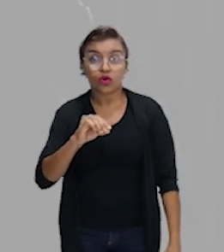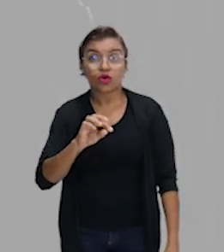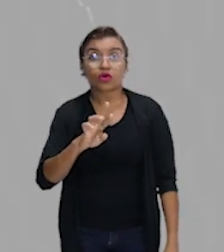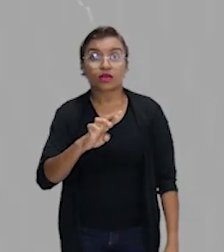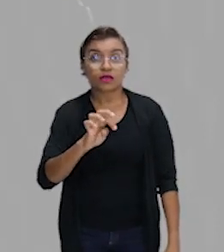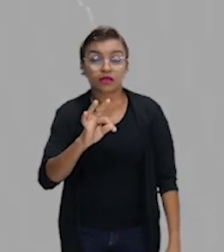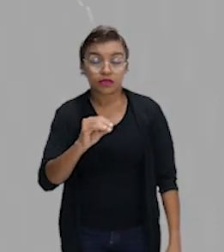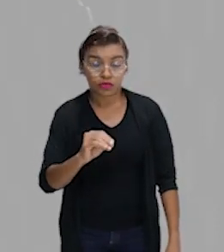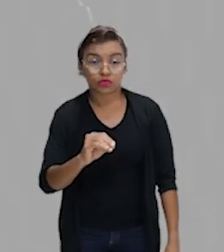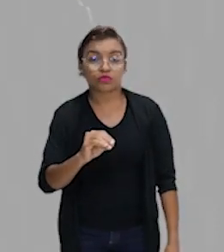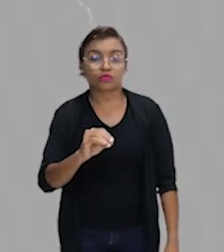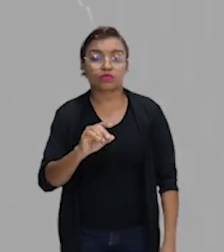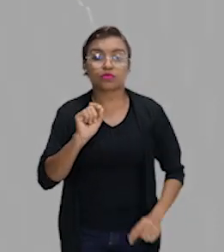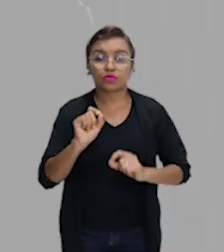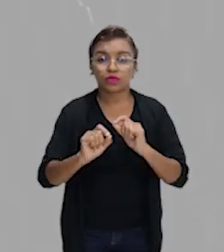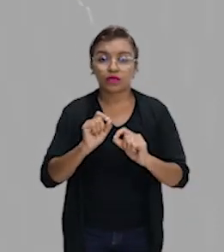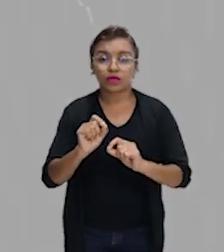NaCl,